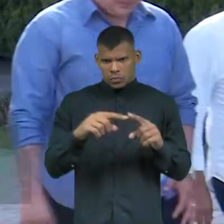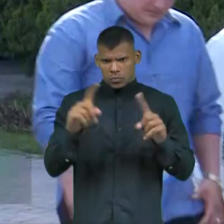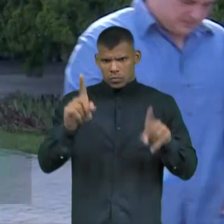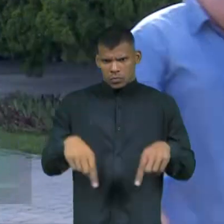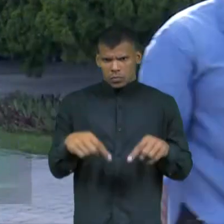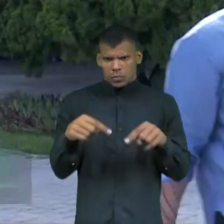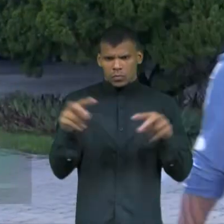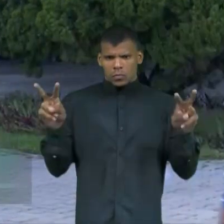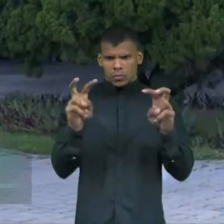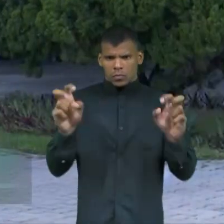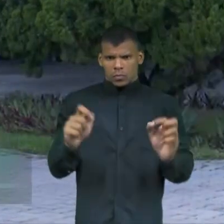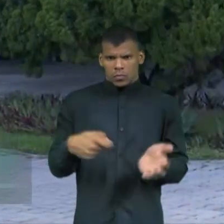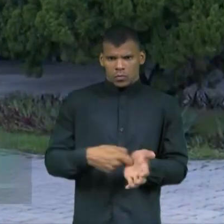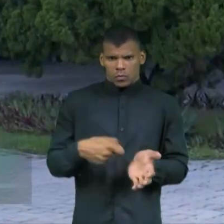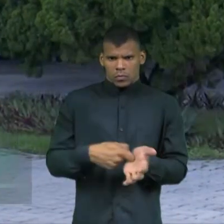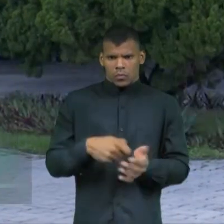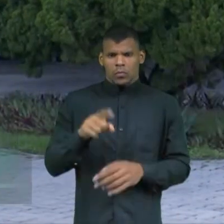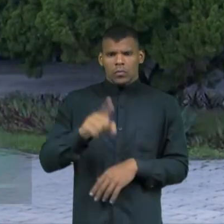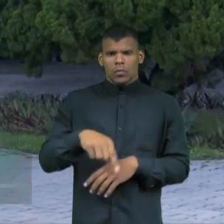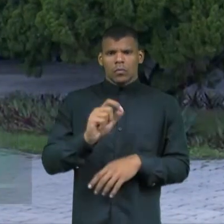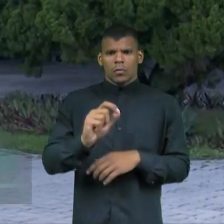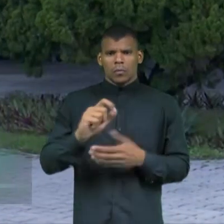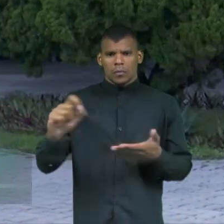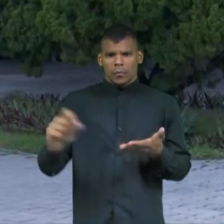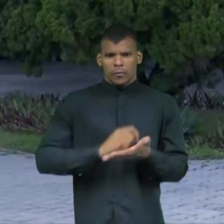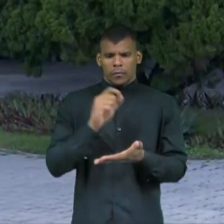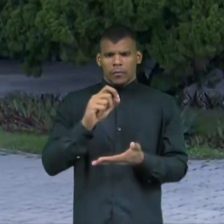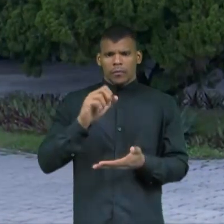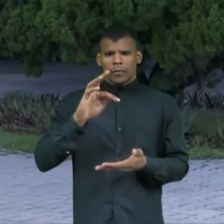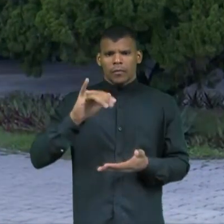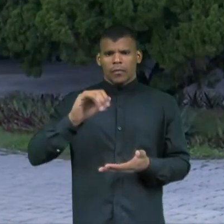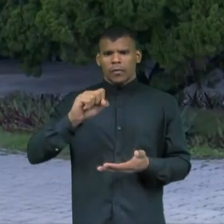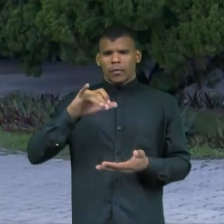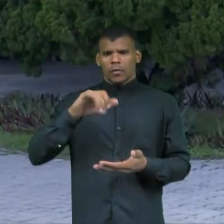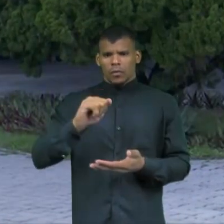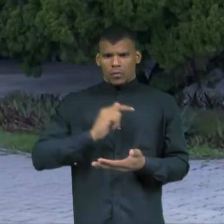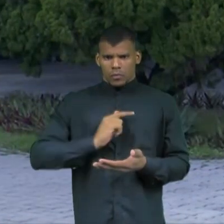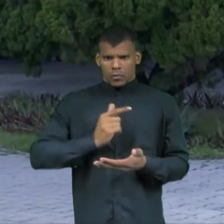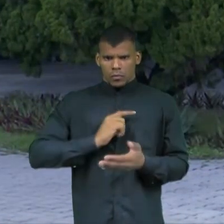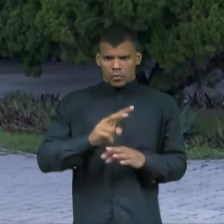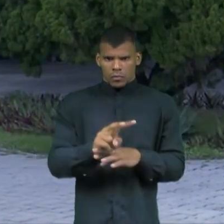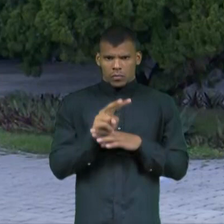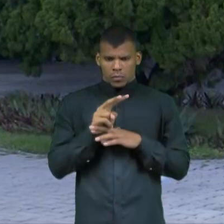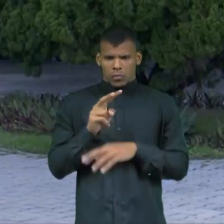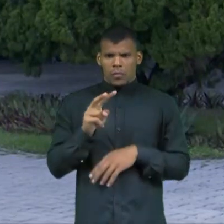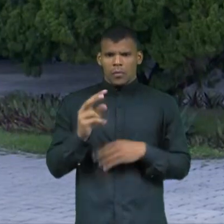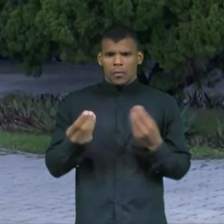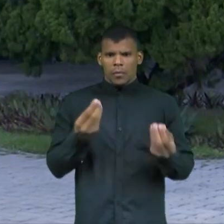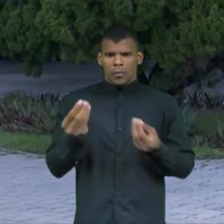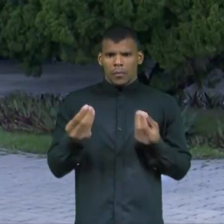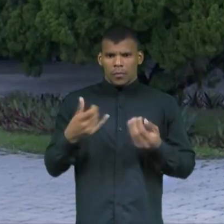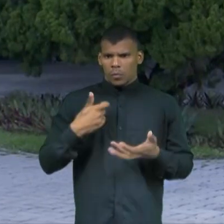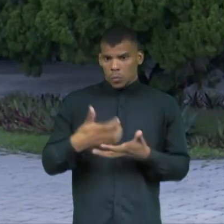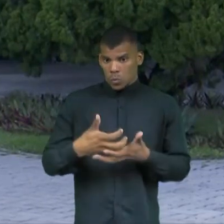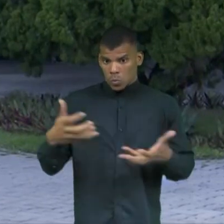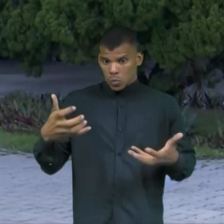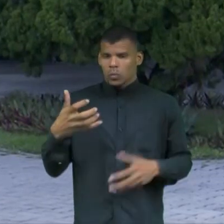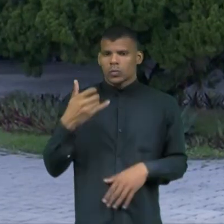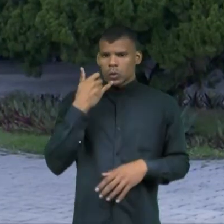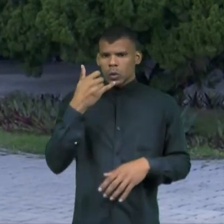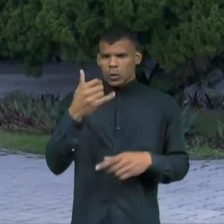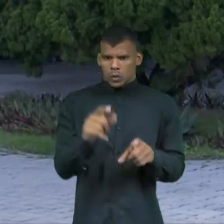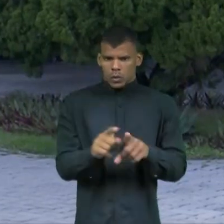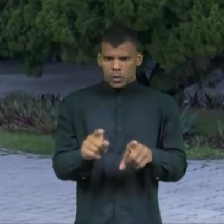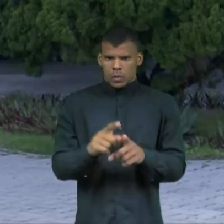trata da obrigatoriedade da assinatura física em contratos de empréstimo firmados para idosos por telefone. O